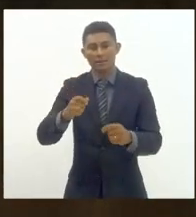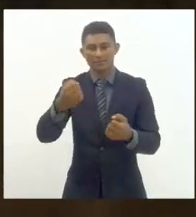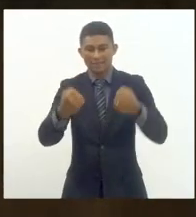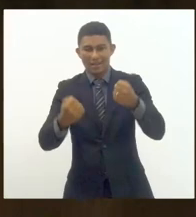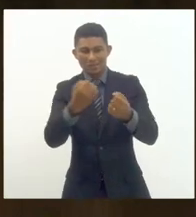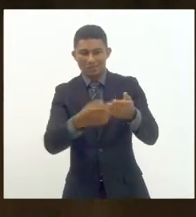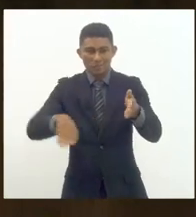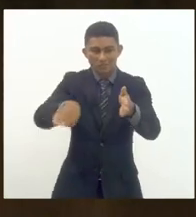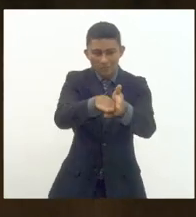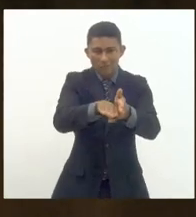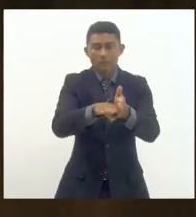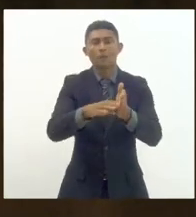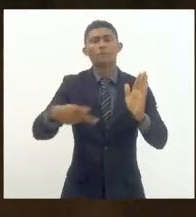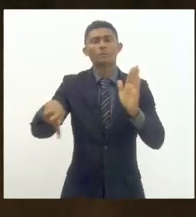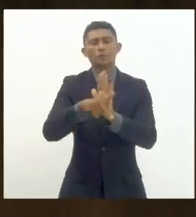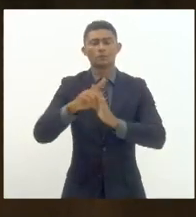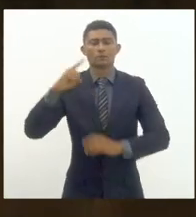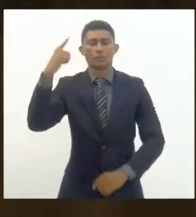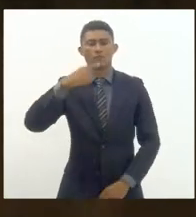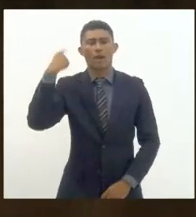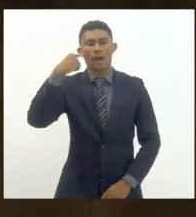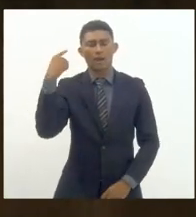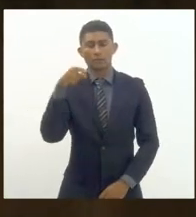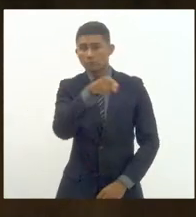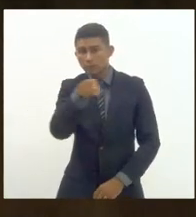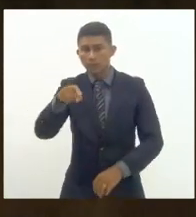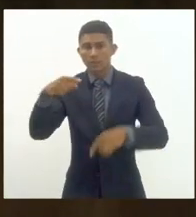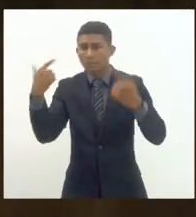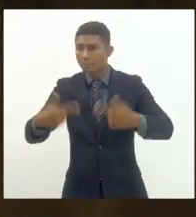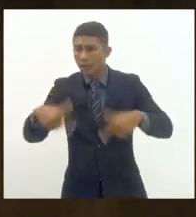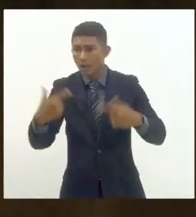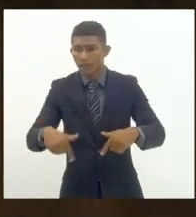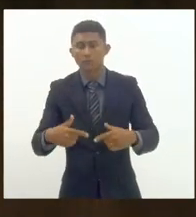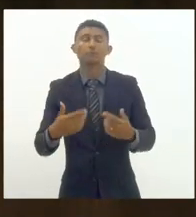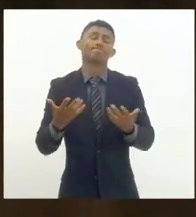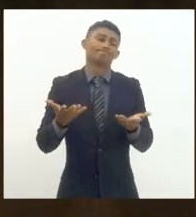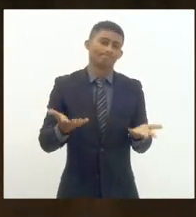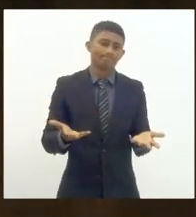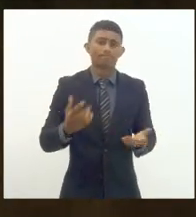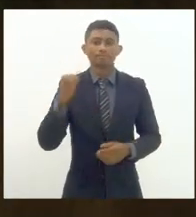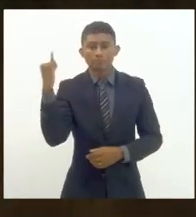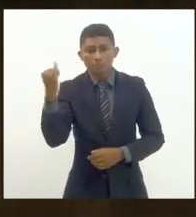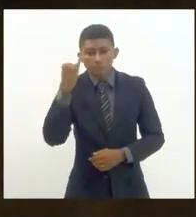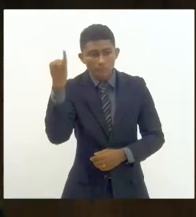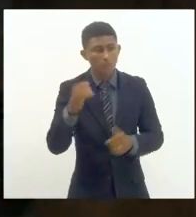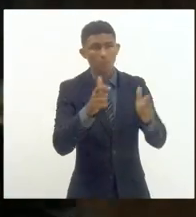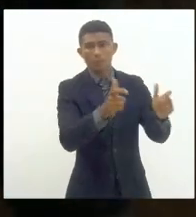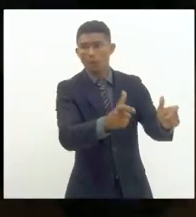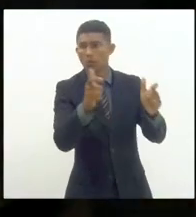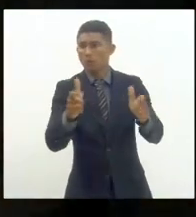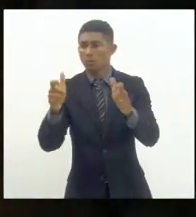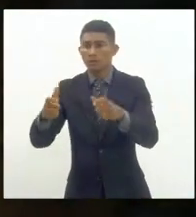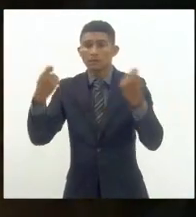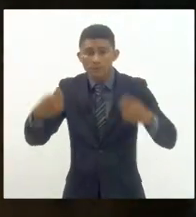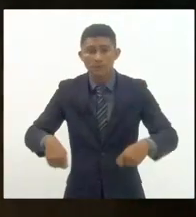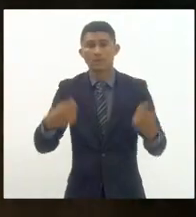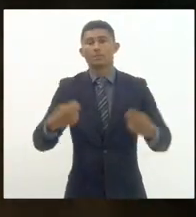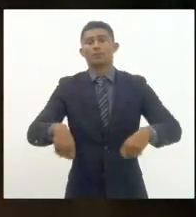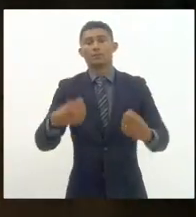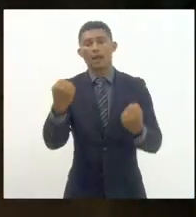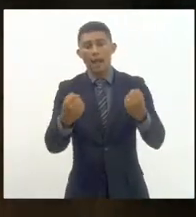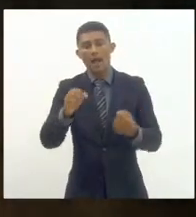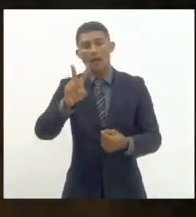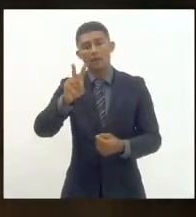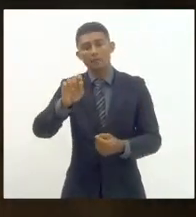para advogados no exercício de sua função nos locais que especifica. Primeiro, eu quero